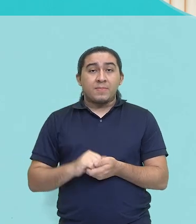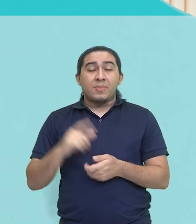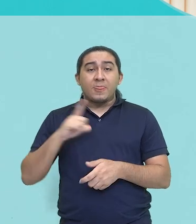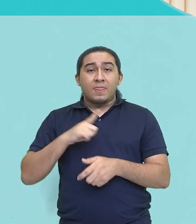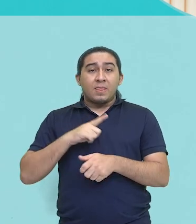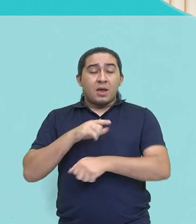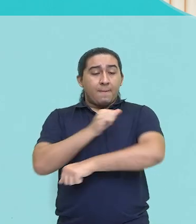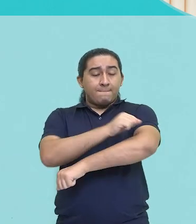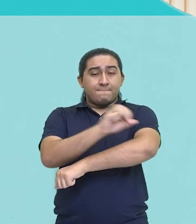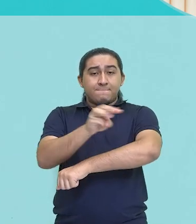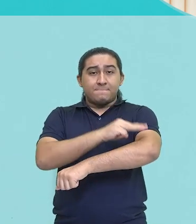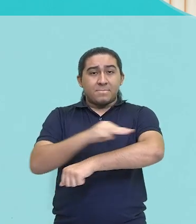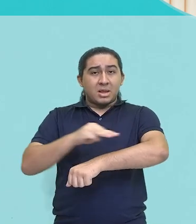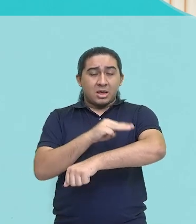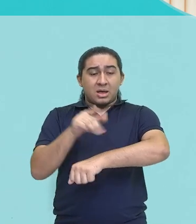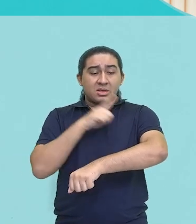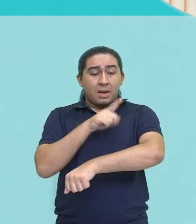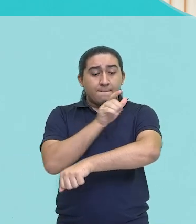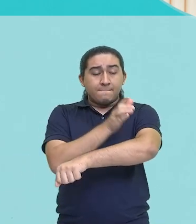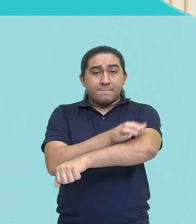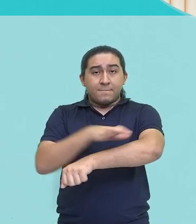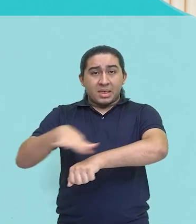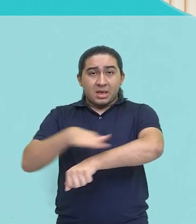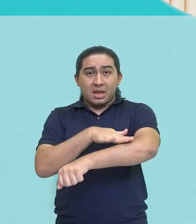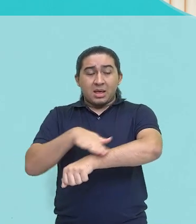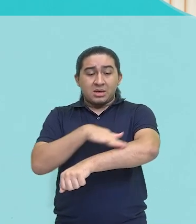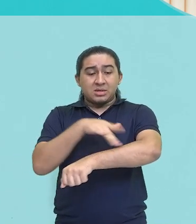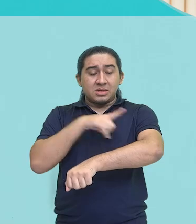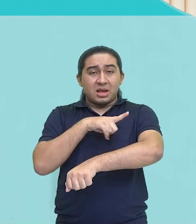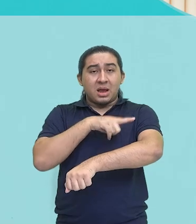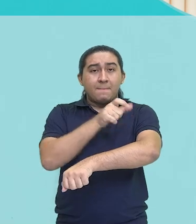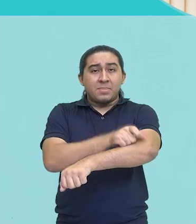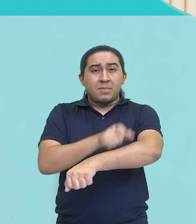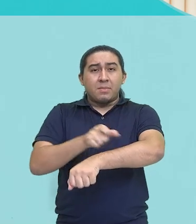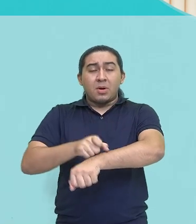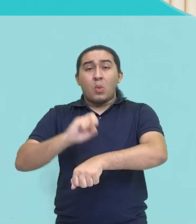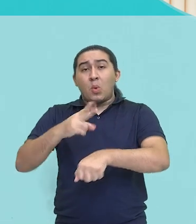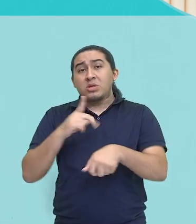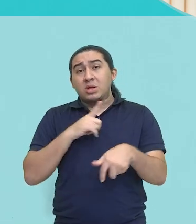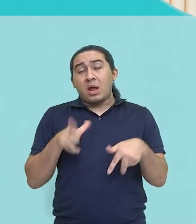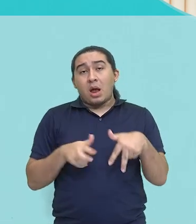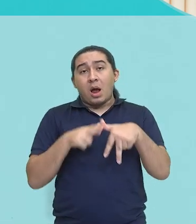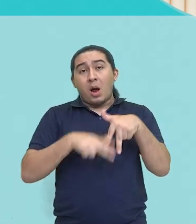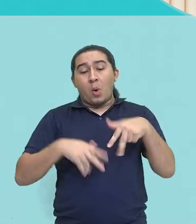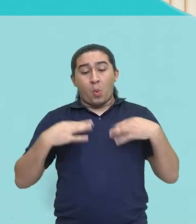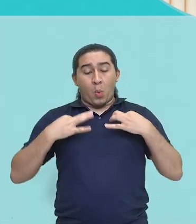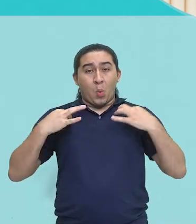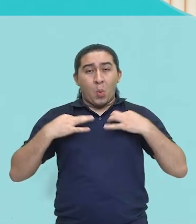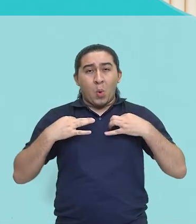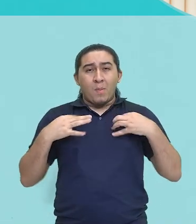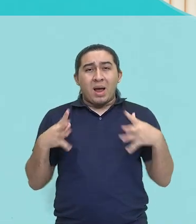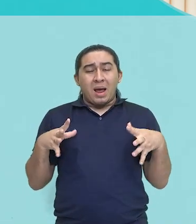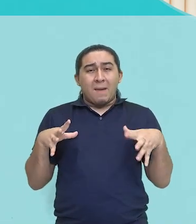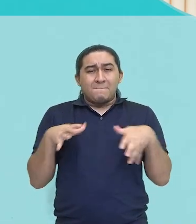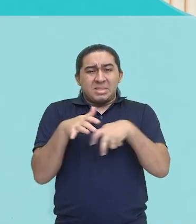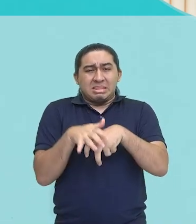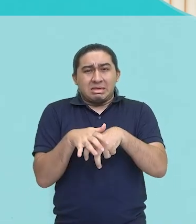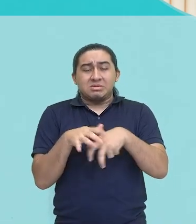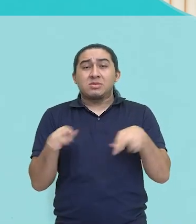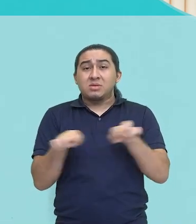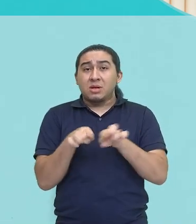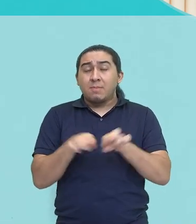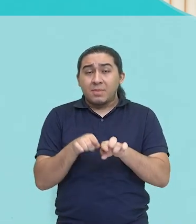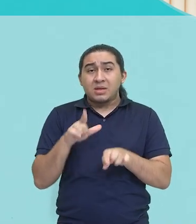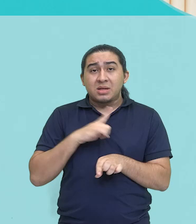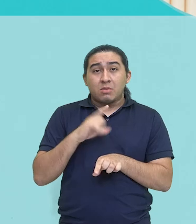pilosos que pode ocorrer nas nádegas devido ao atrito com roupas apertadas, depilação inadequada ou